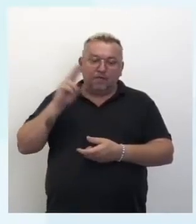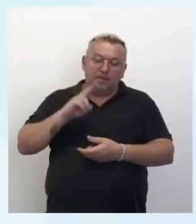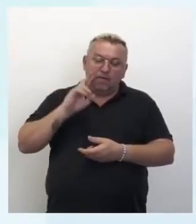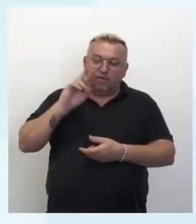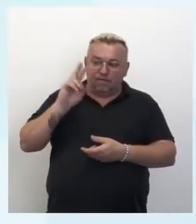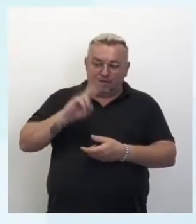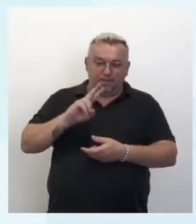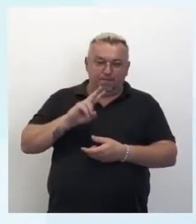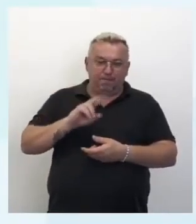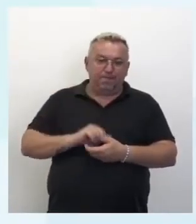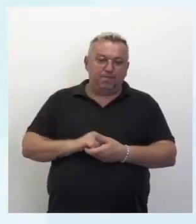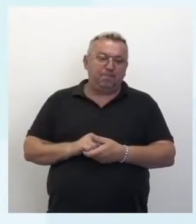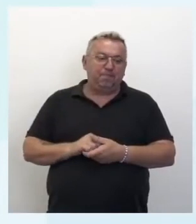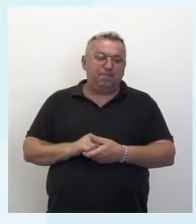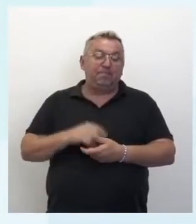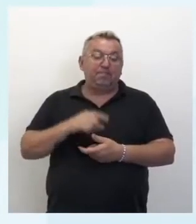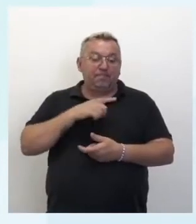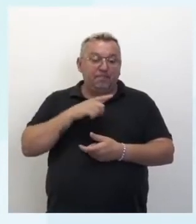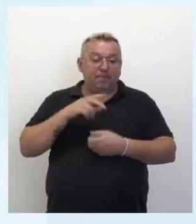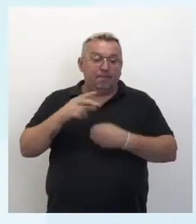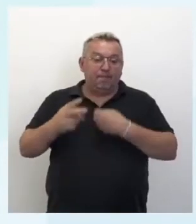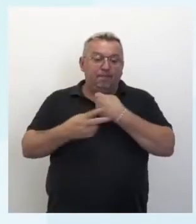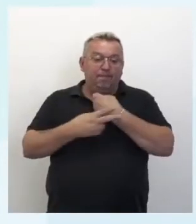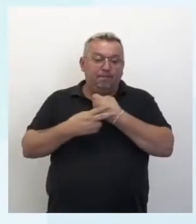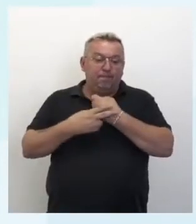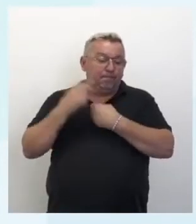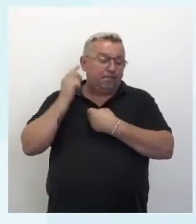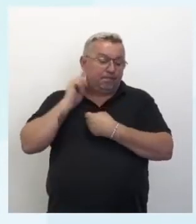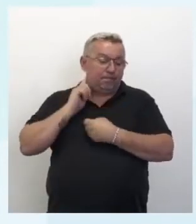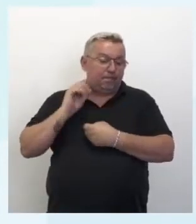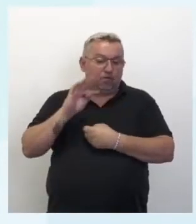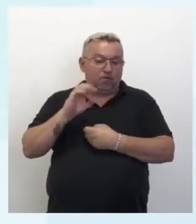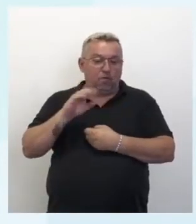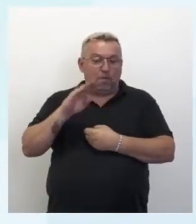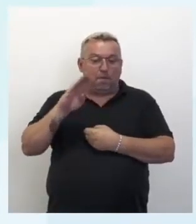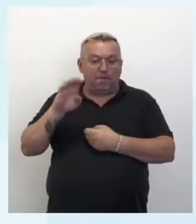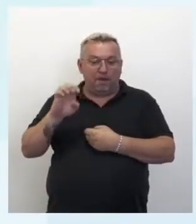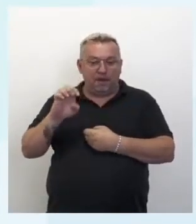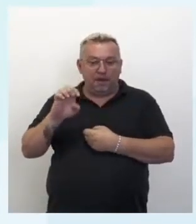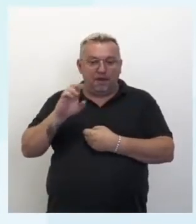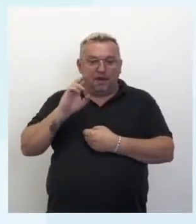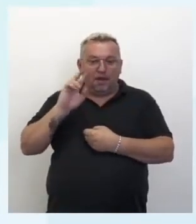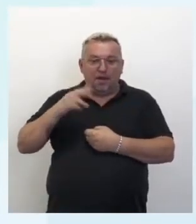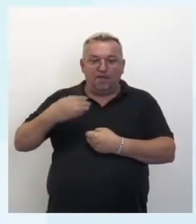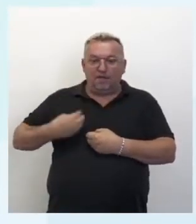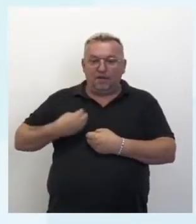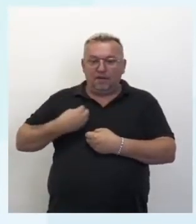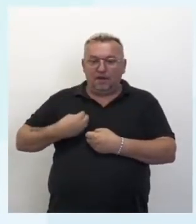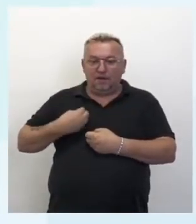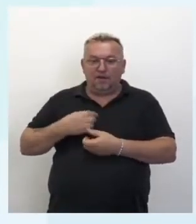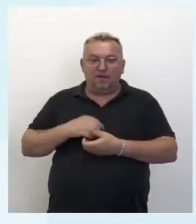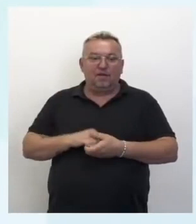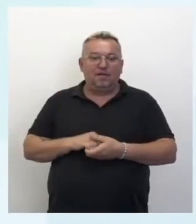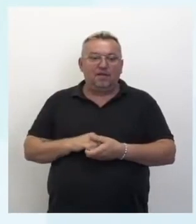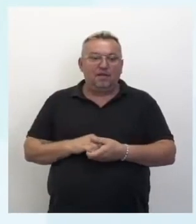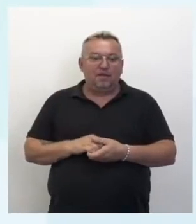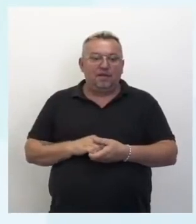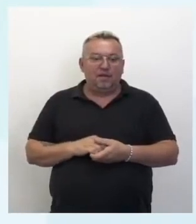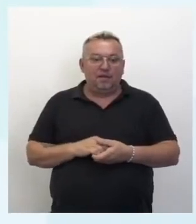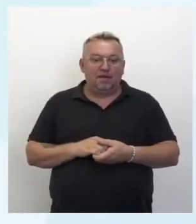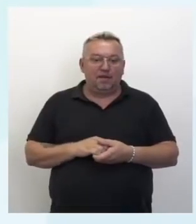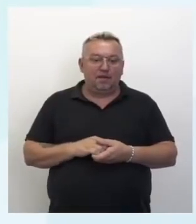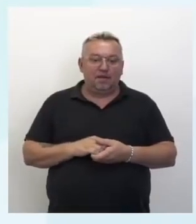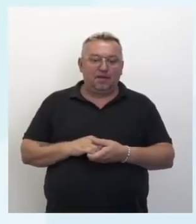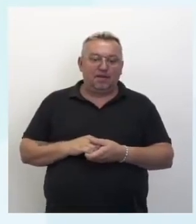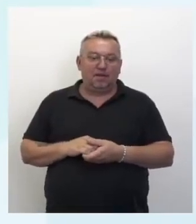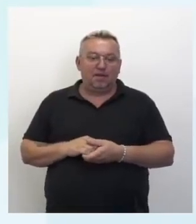Então, aí a gente tem o verbo be, né, que a gente está lá a vida inteira falando desse verbo. E vamos lá